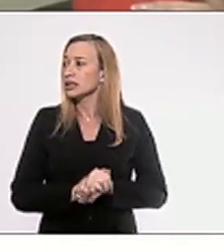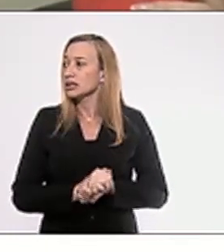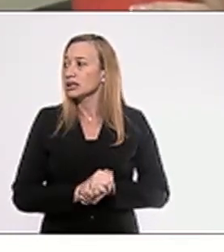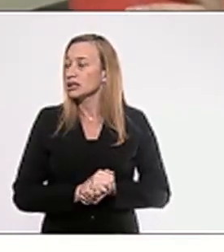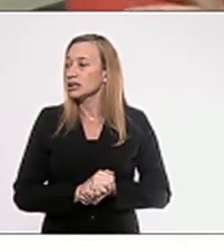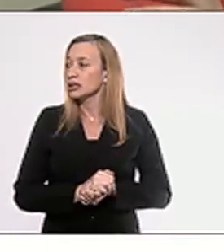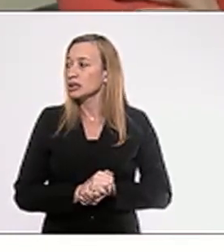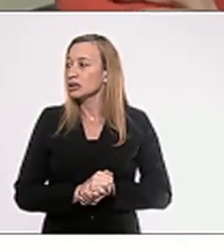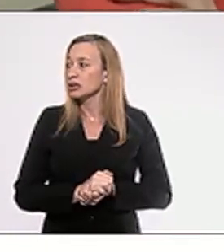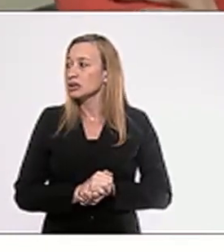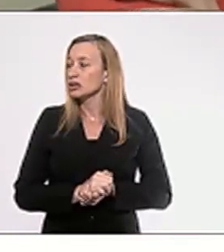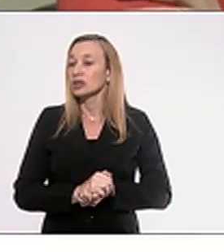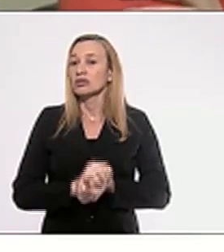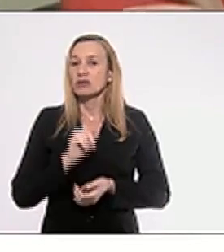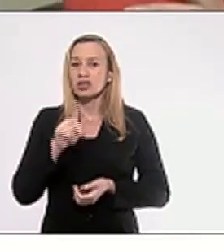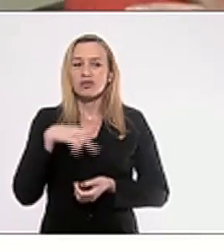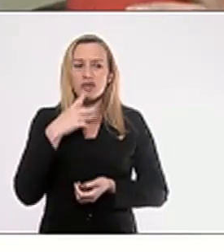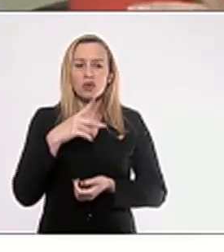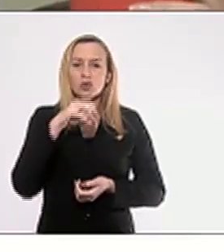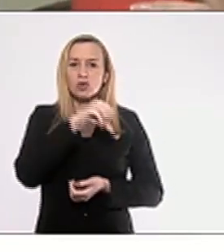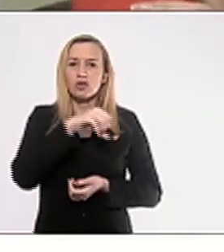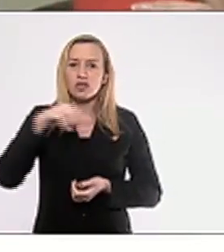o senhor falou em 900 unidades.